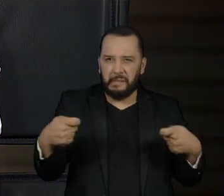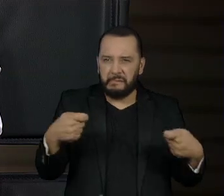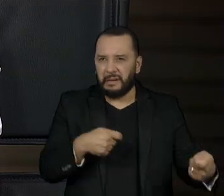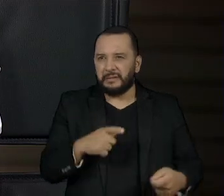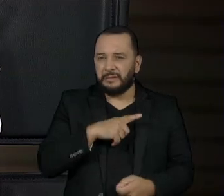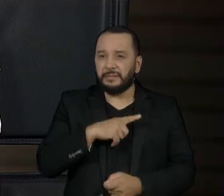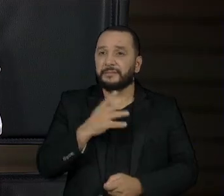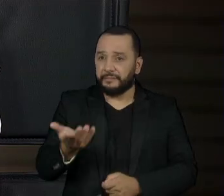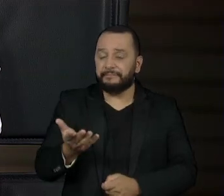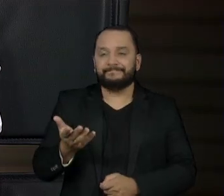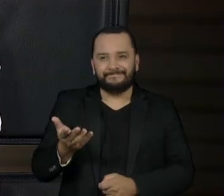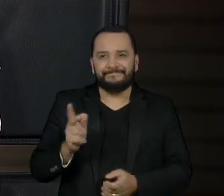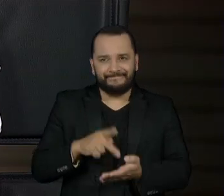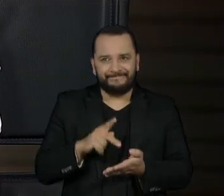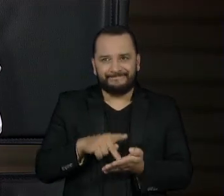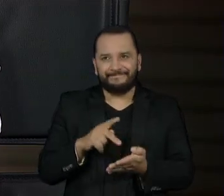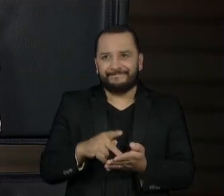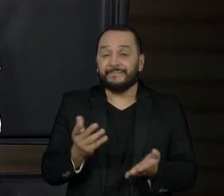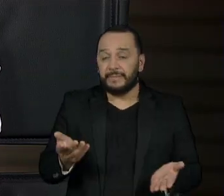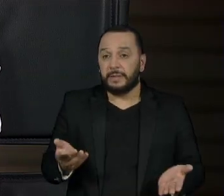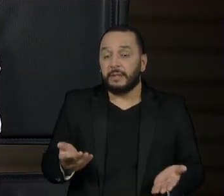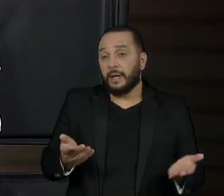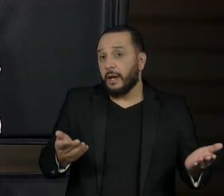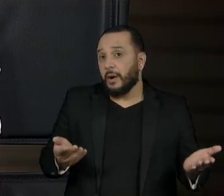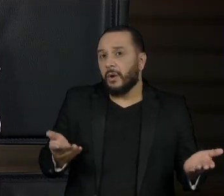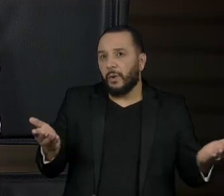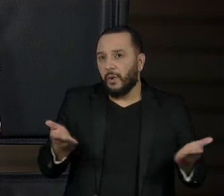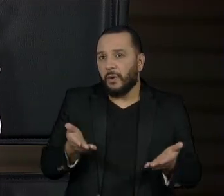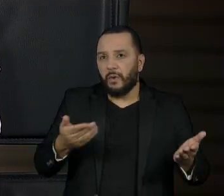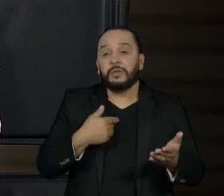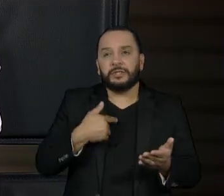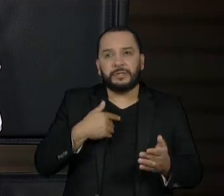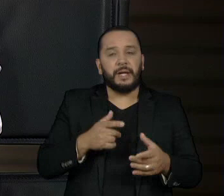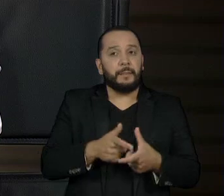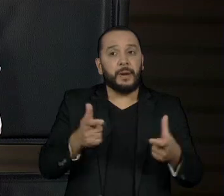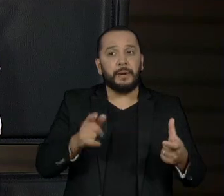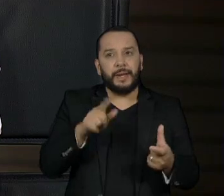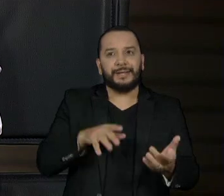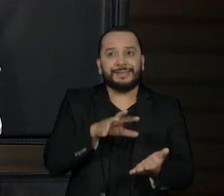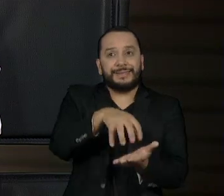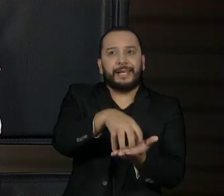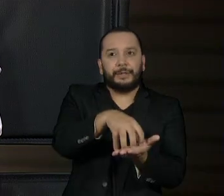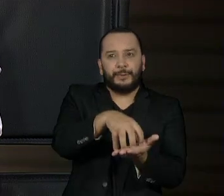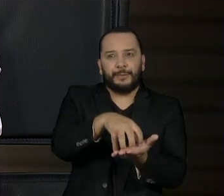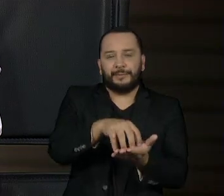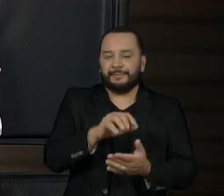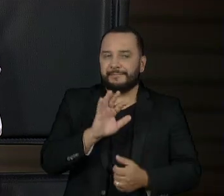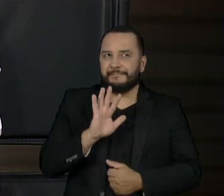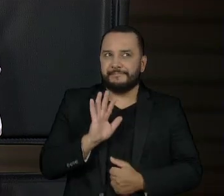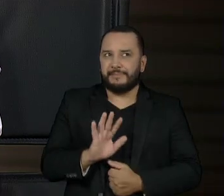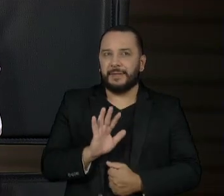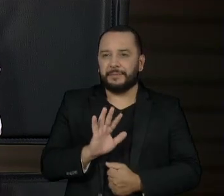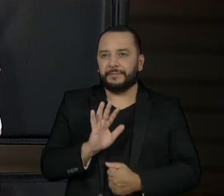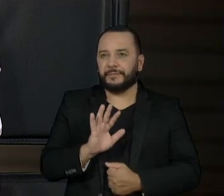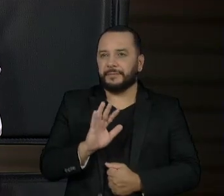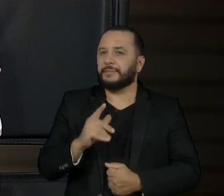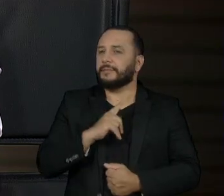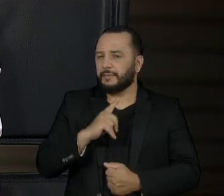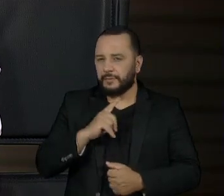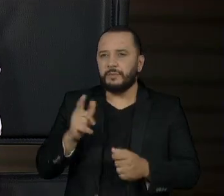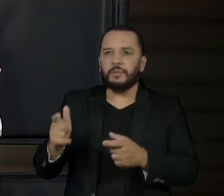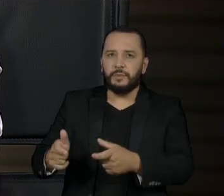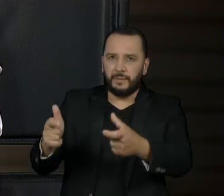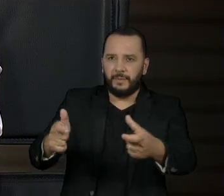pode falar que necessariamente a gente tem uma predominância do centro absoluto, né? Mas a gente viu em muitos lugares